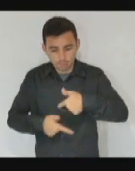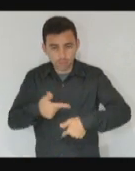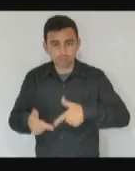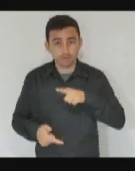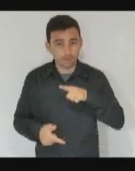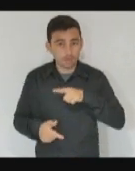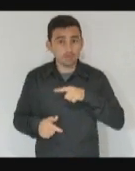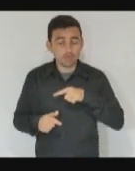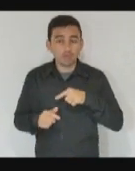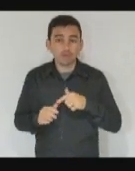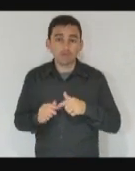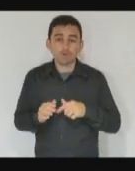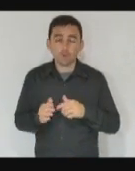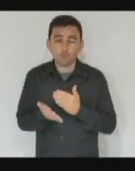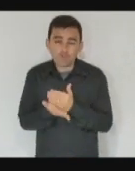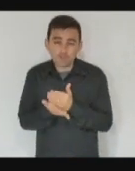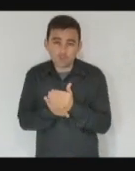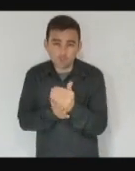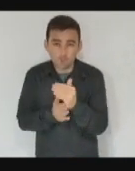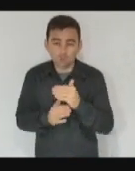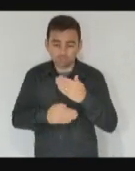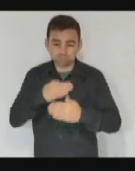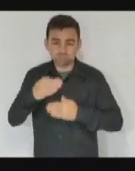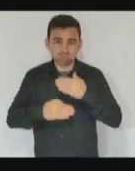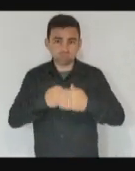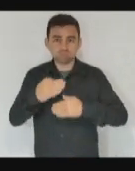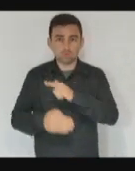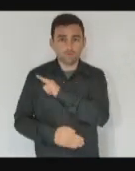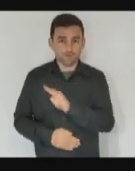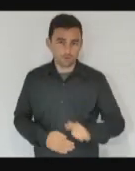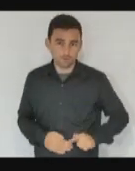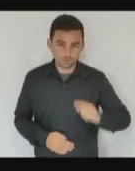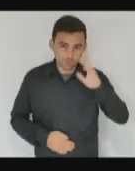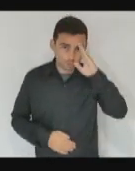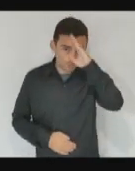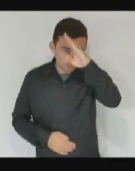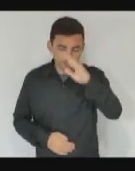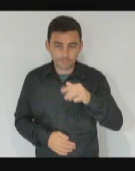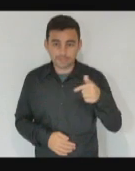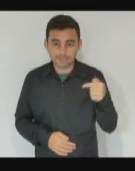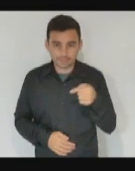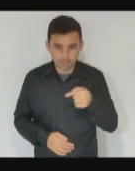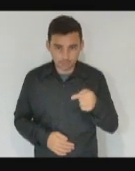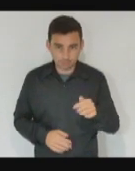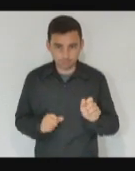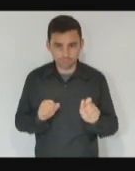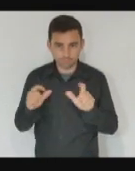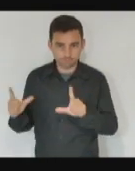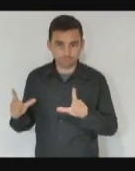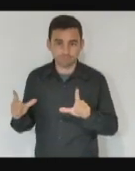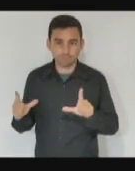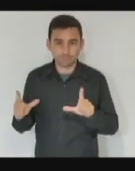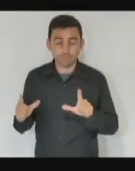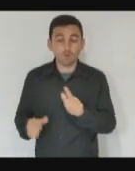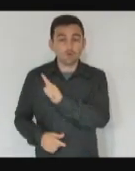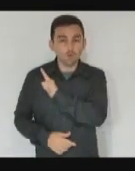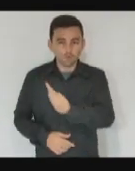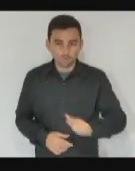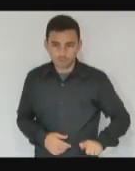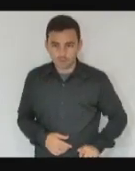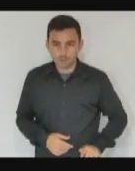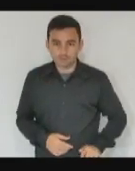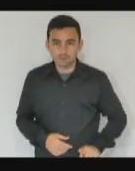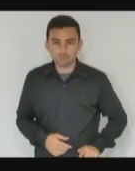crescimento exponencial no governo Bolsonaro. Sétimo slide. Governo está